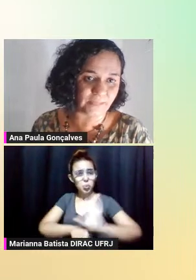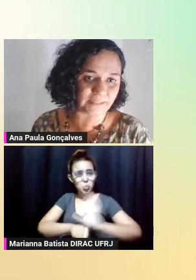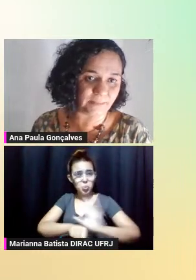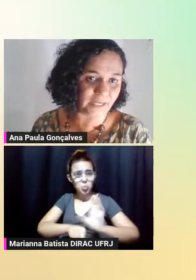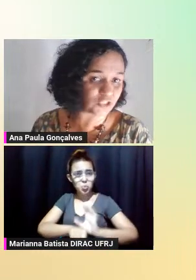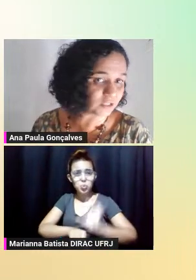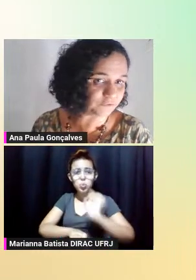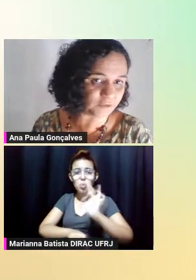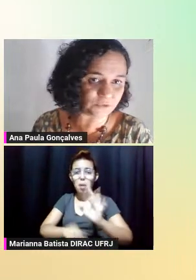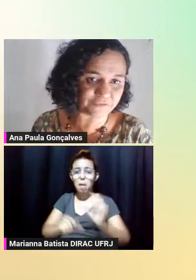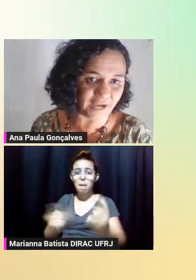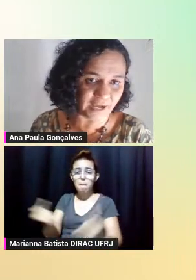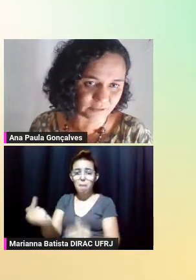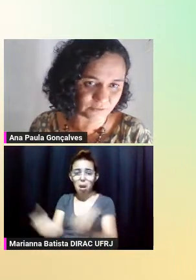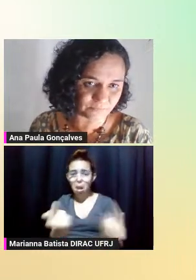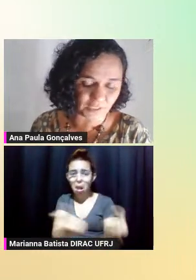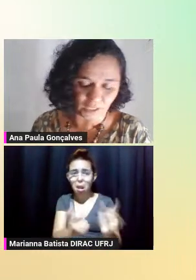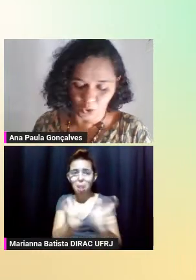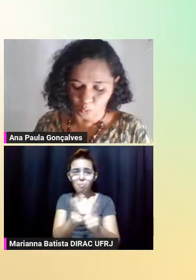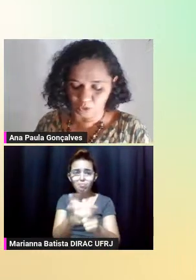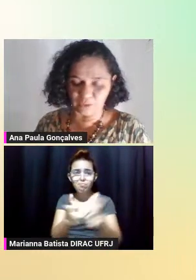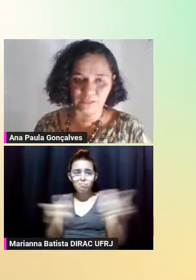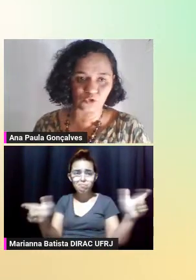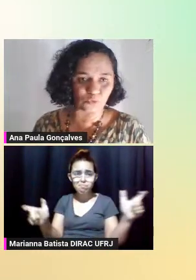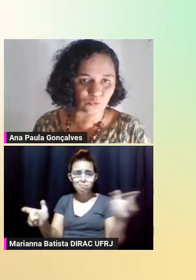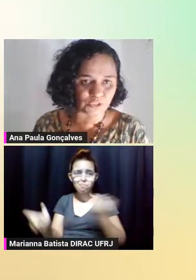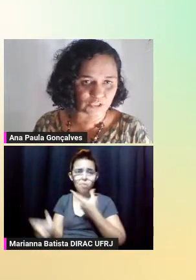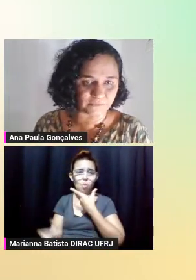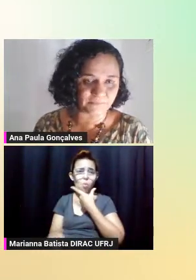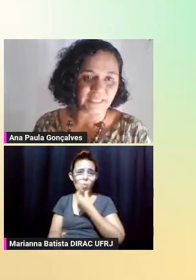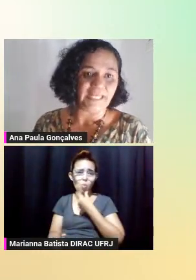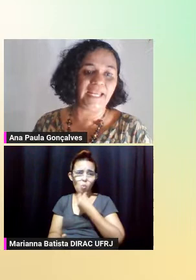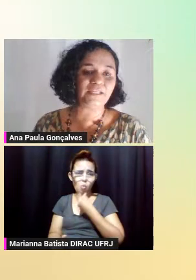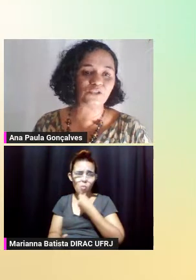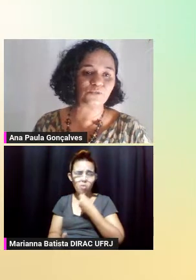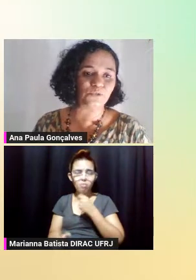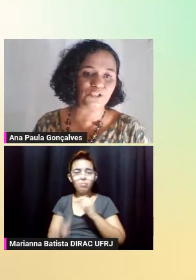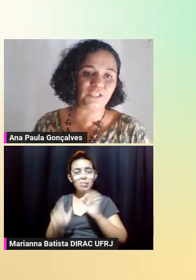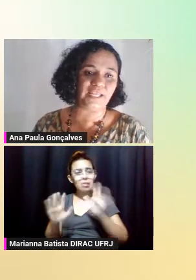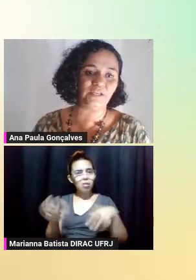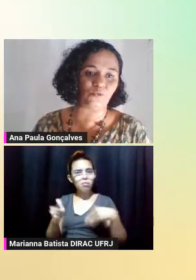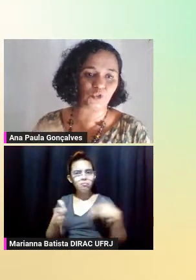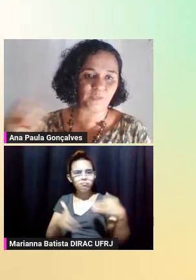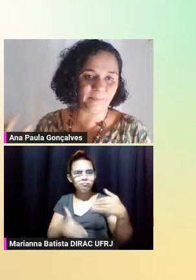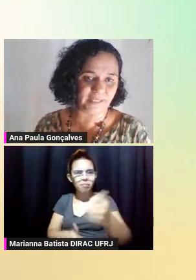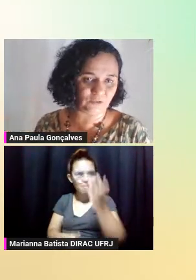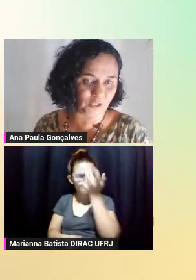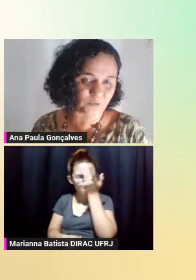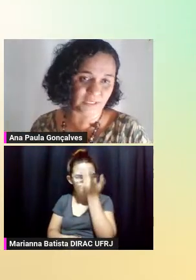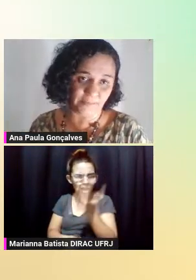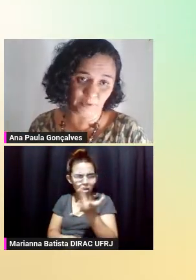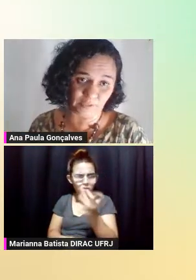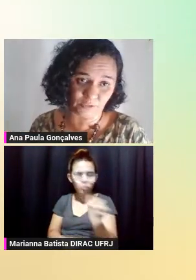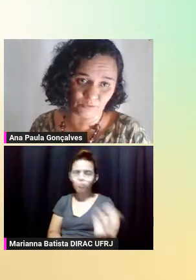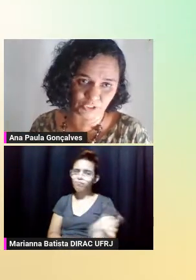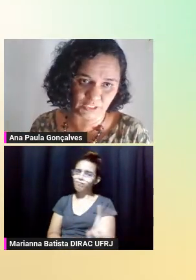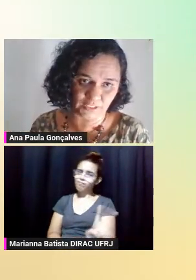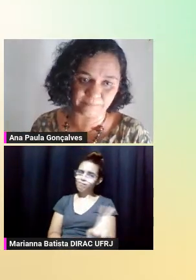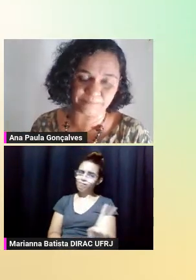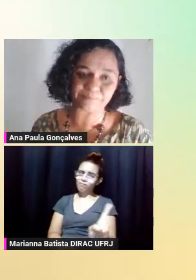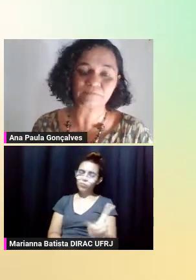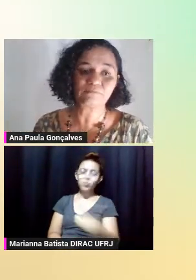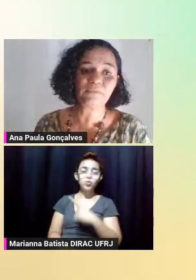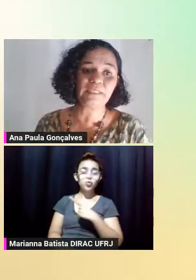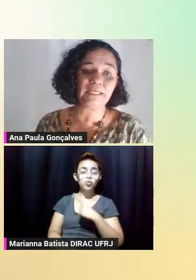de aula em matemática não foi muito fácil. Quando ele surge em cursos preparatórios, porque na época eu ainda não